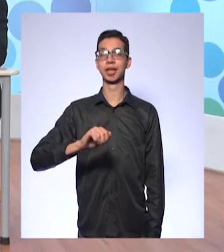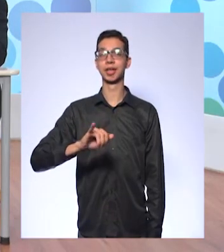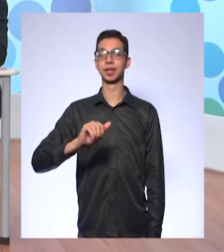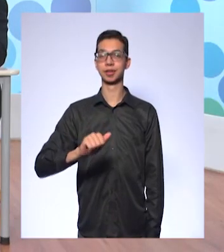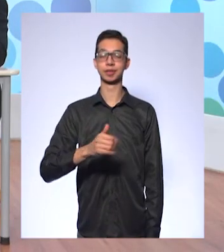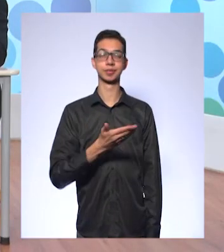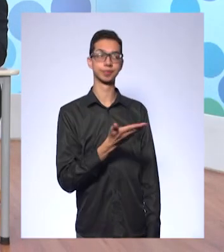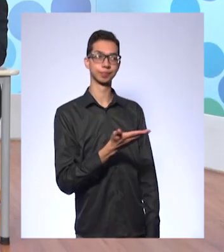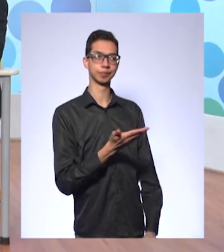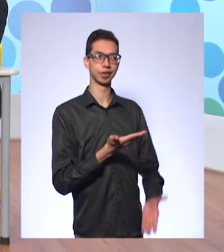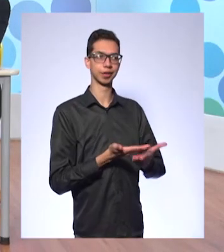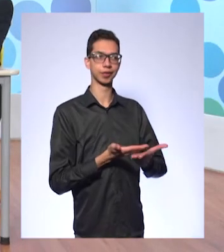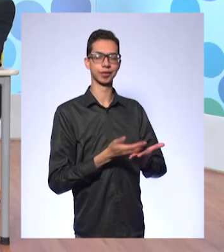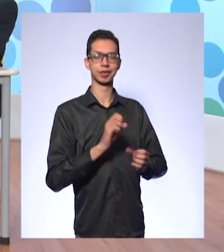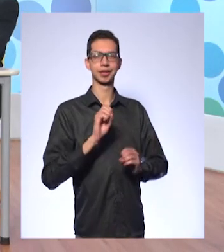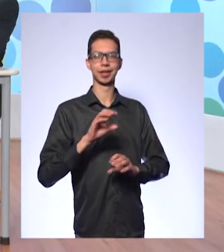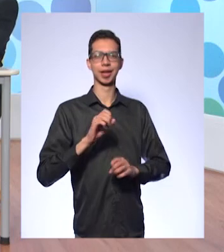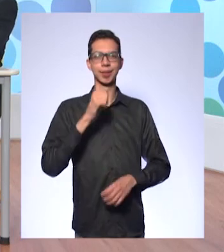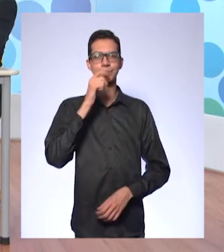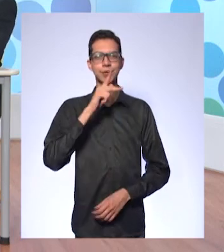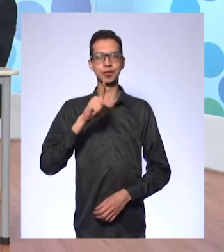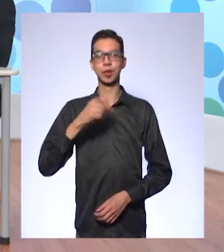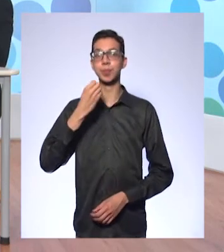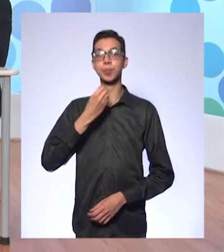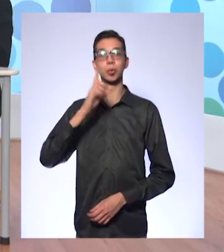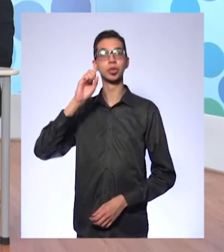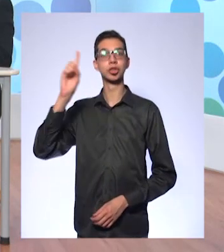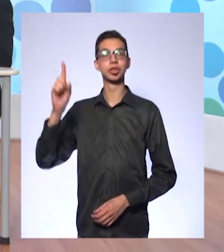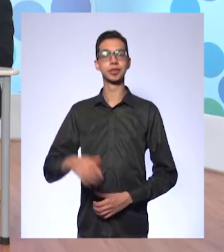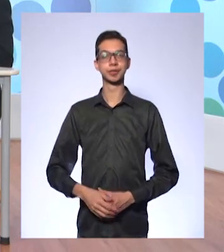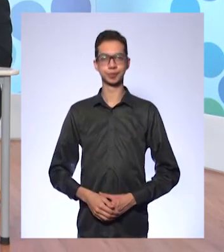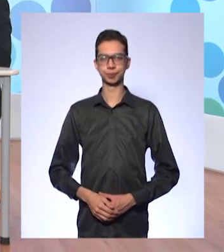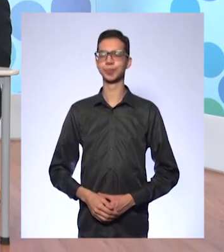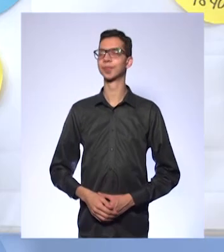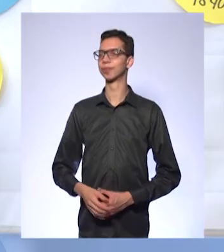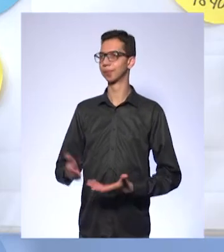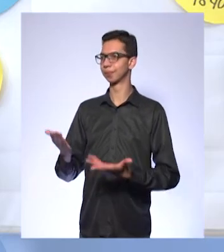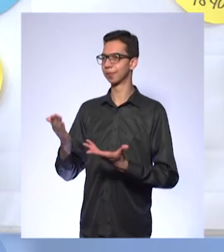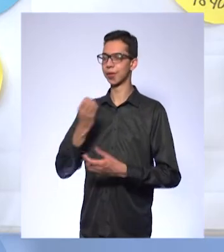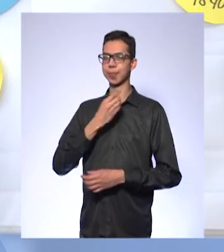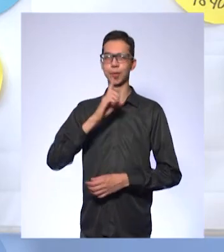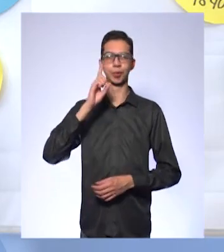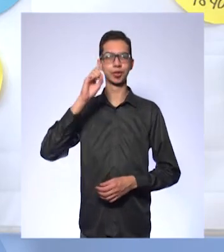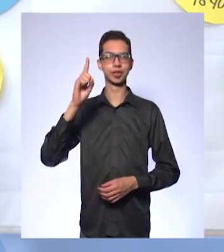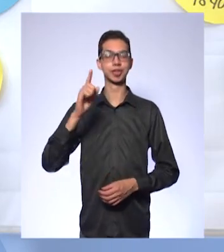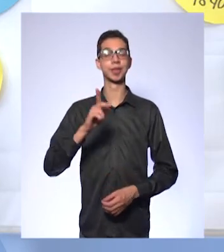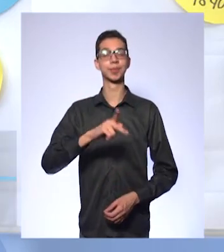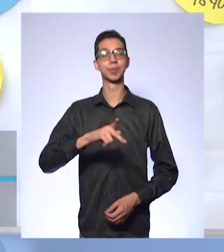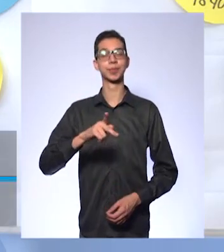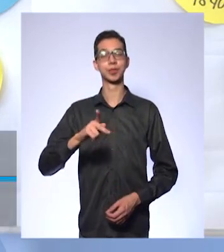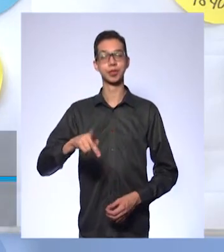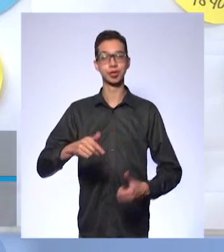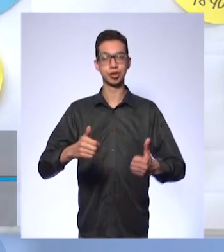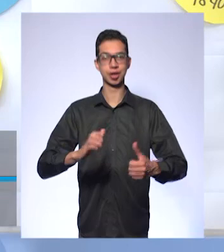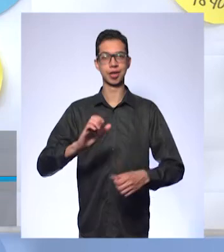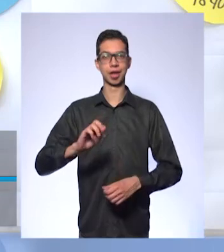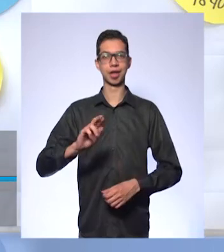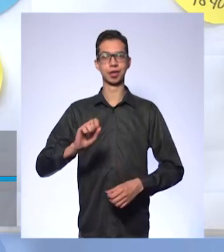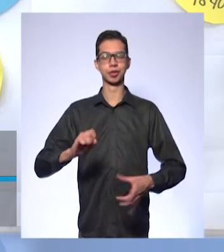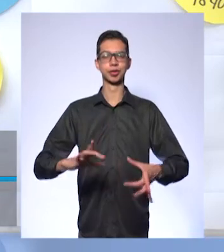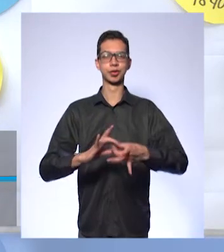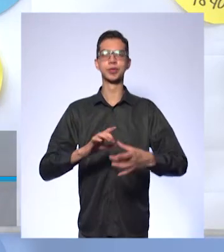a aula. Bom dia, prof. Bom dia, professor Carlos. Bom dia, oitavo ano. Preparados para mais